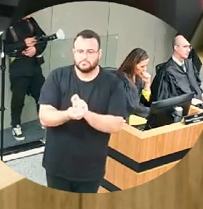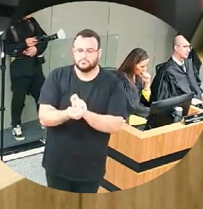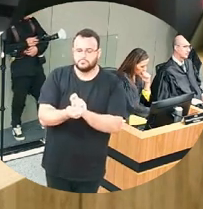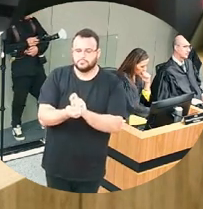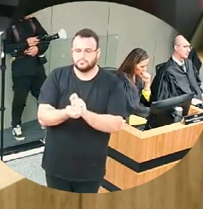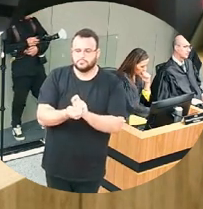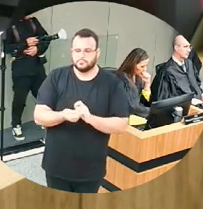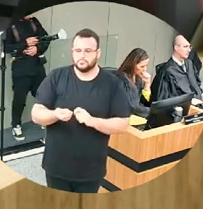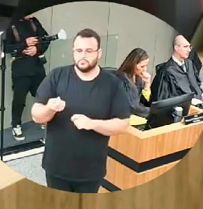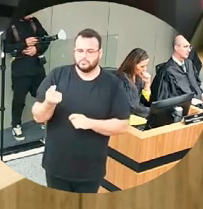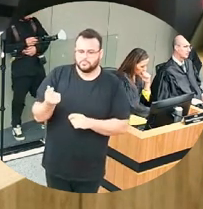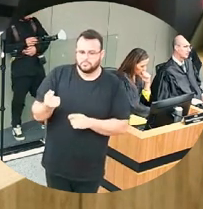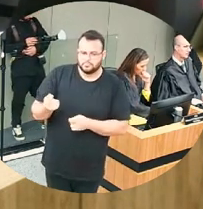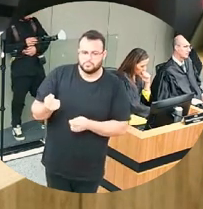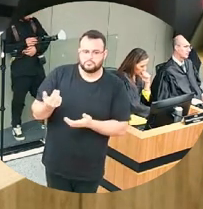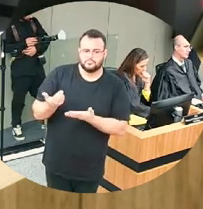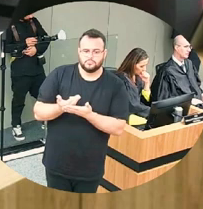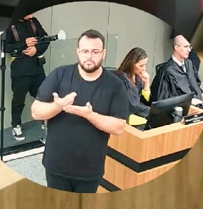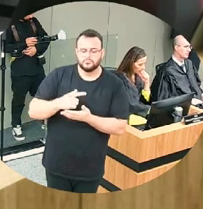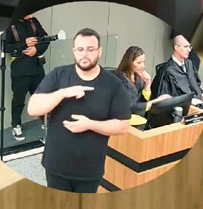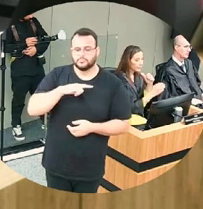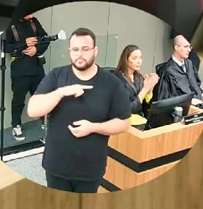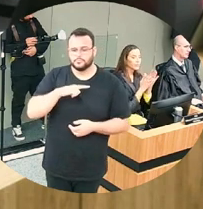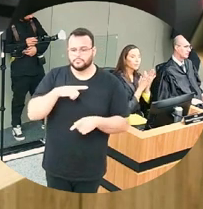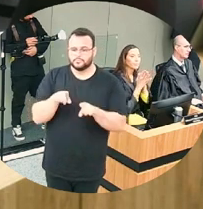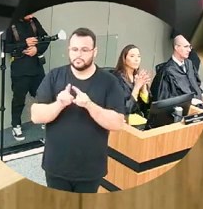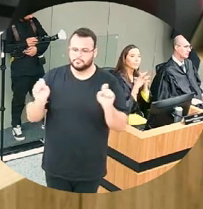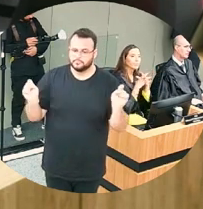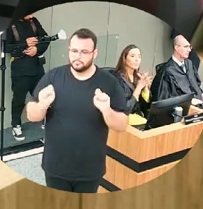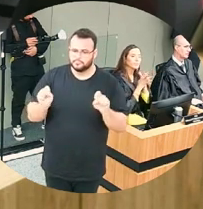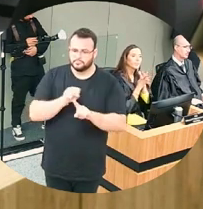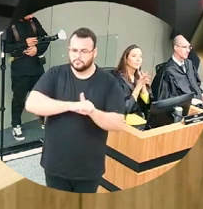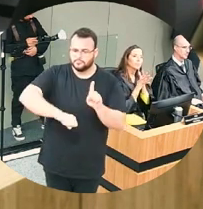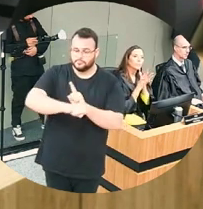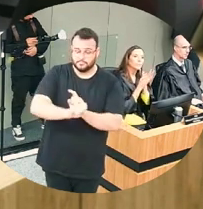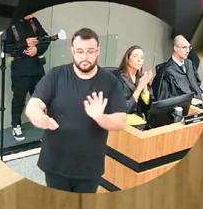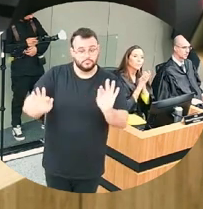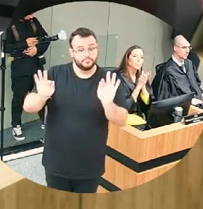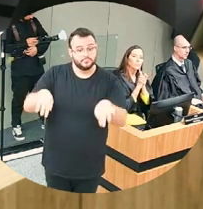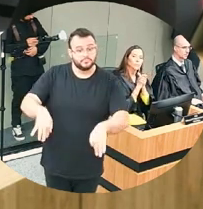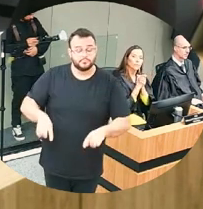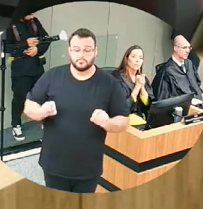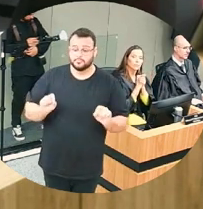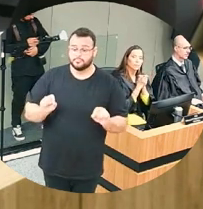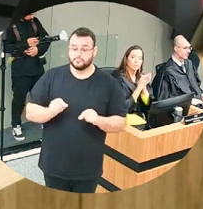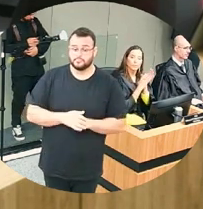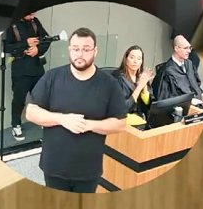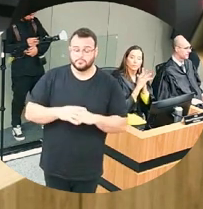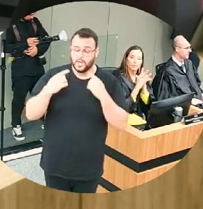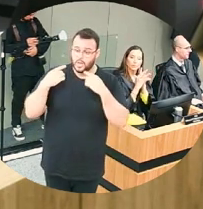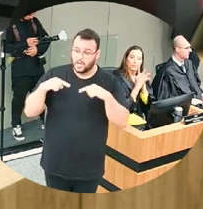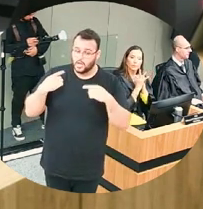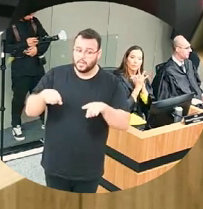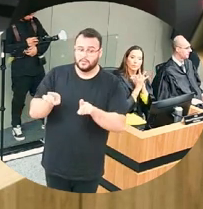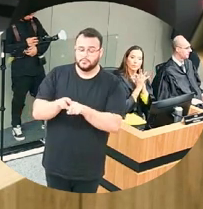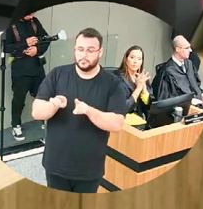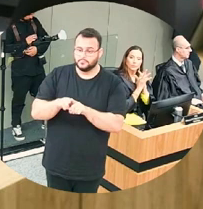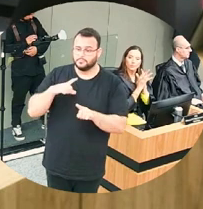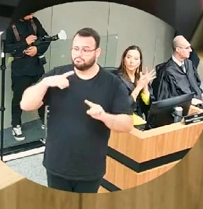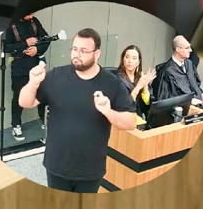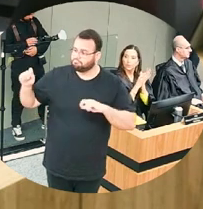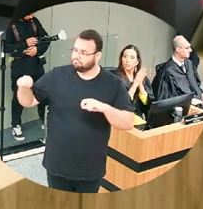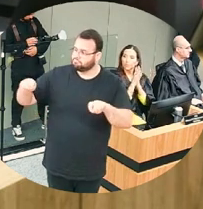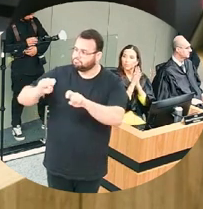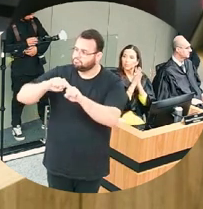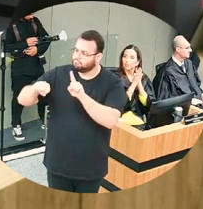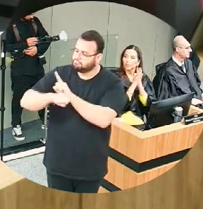com os recursos existentes e os anseios da sociedade e por fim uma ouvidoria que Receba as demandas da